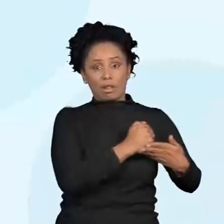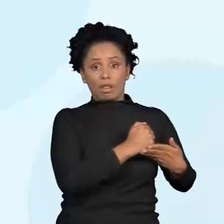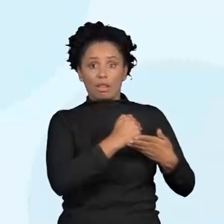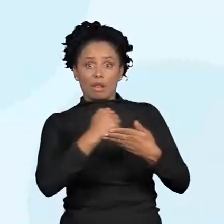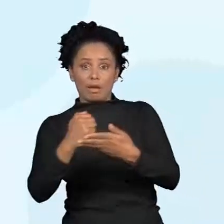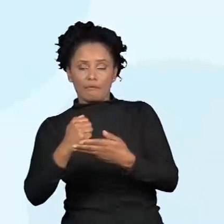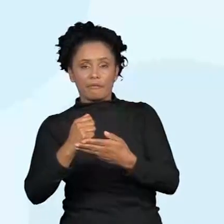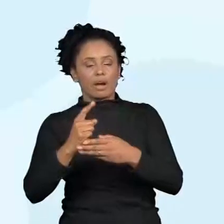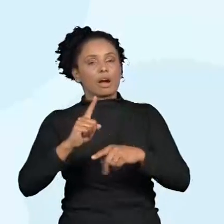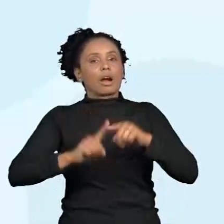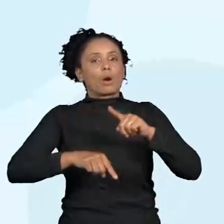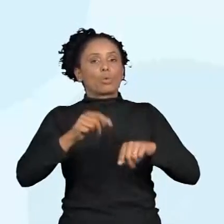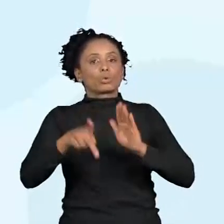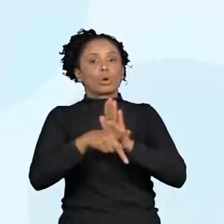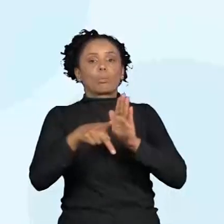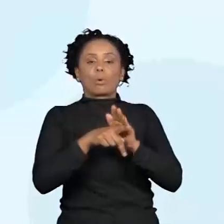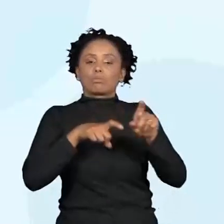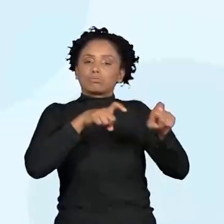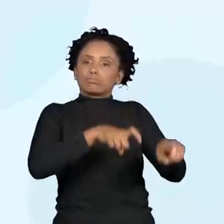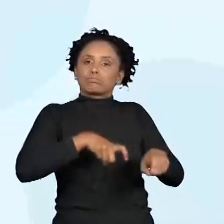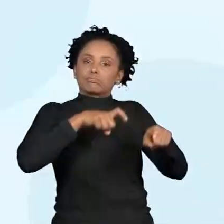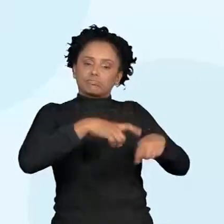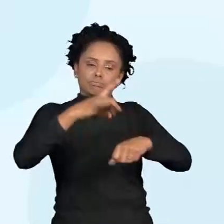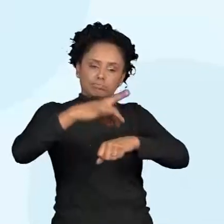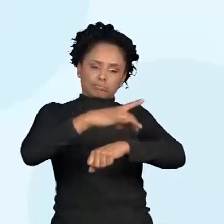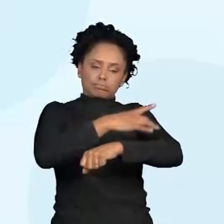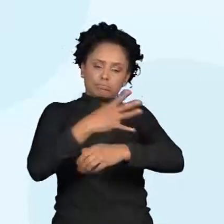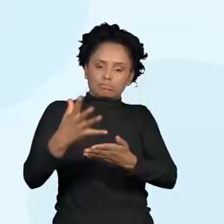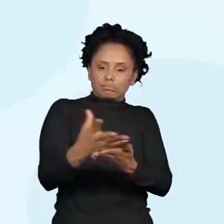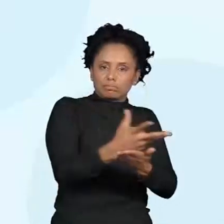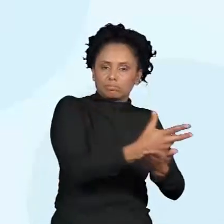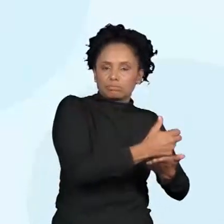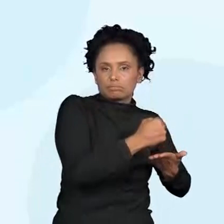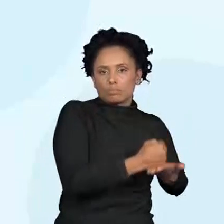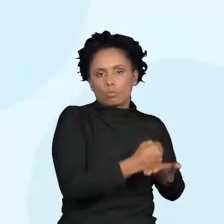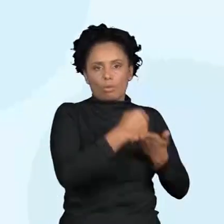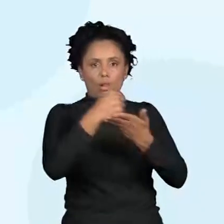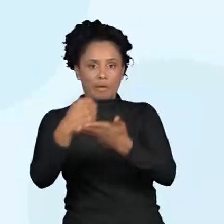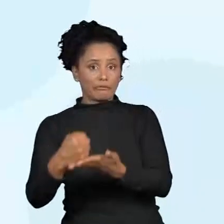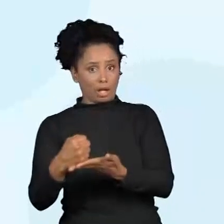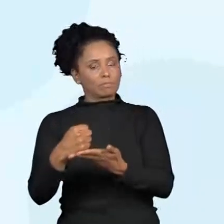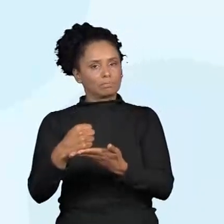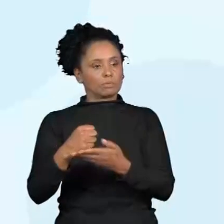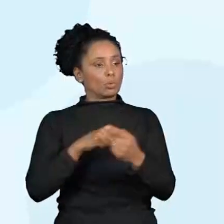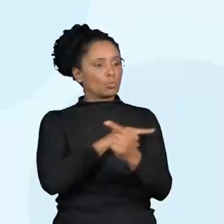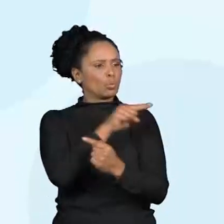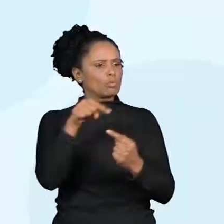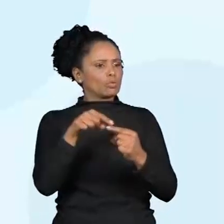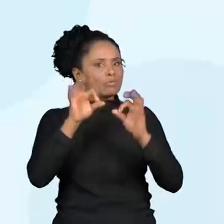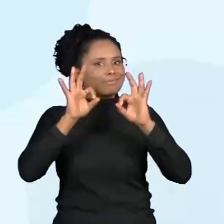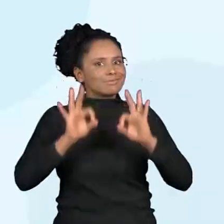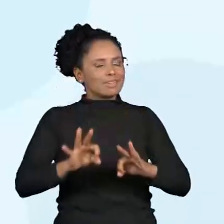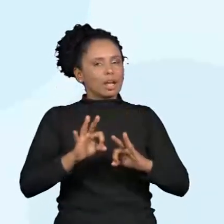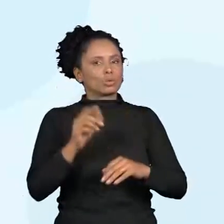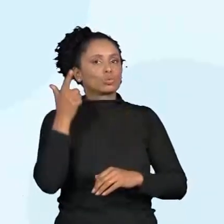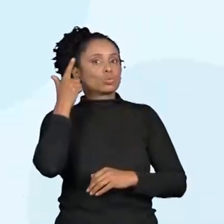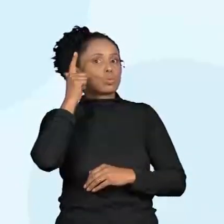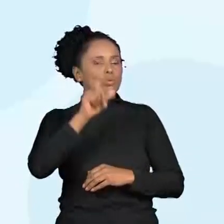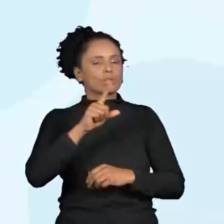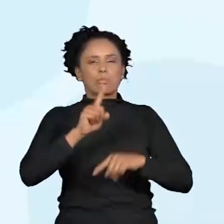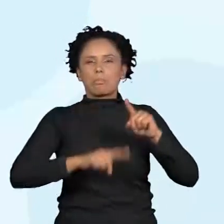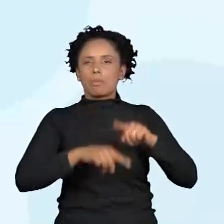produção agrícola. Então, principal motivo de construir aí essas ferrovias é para